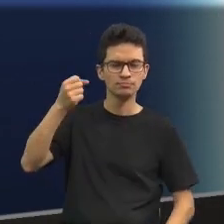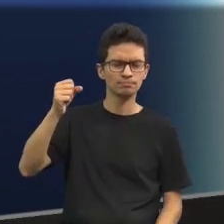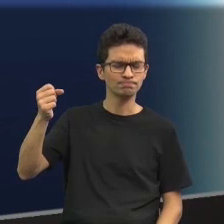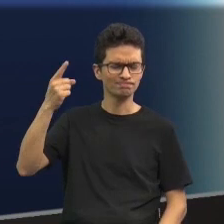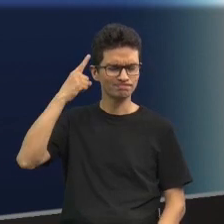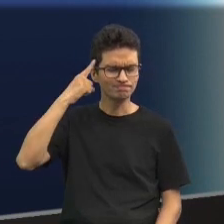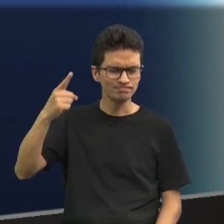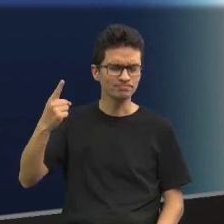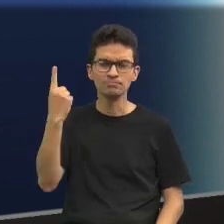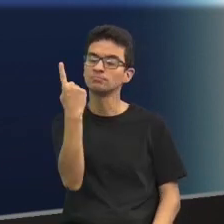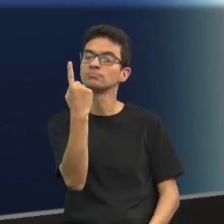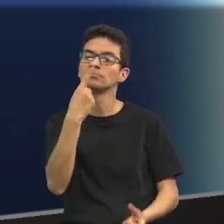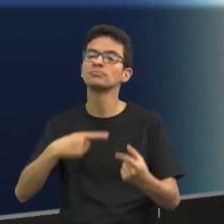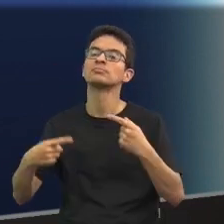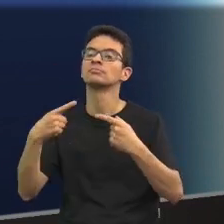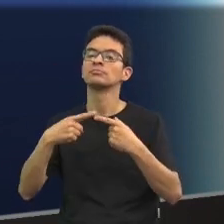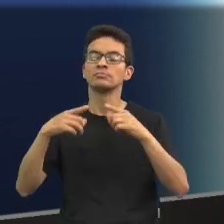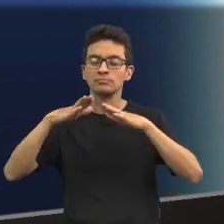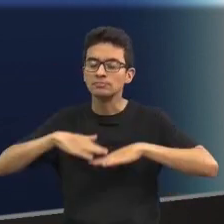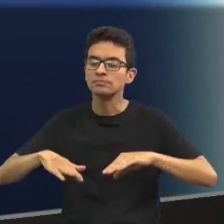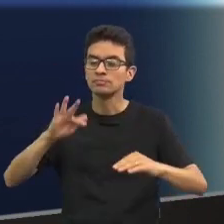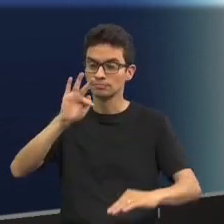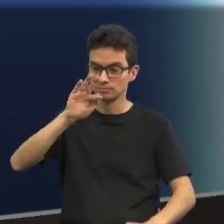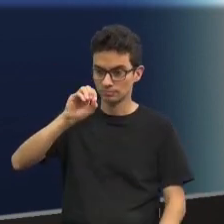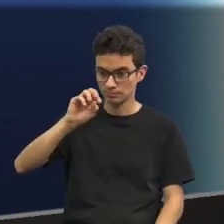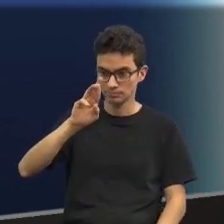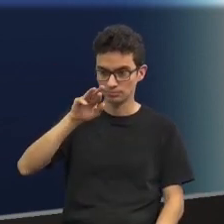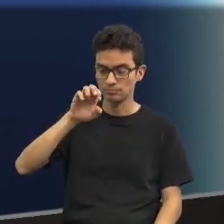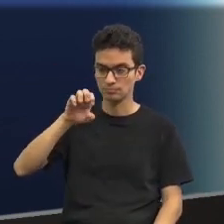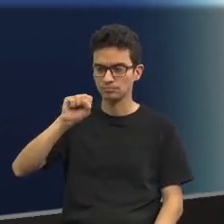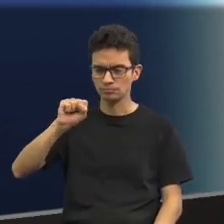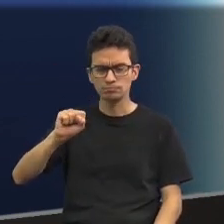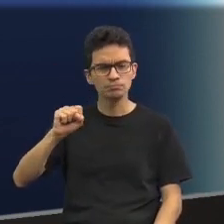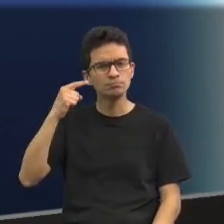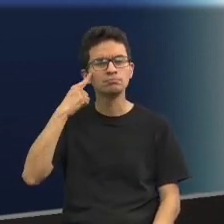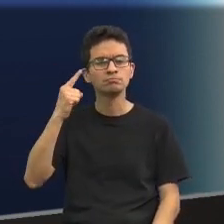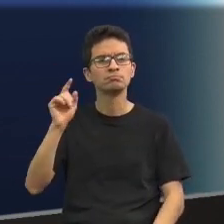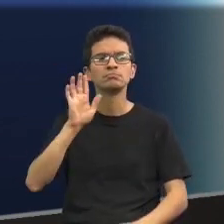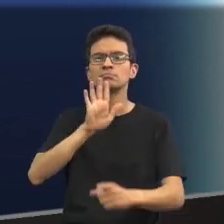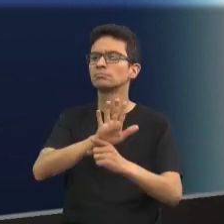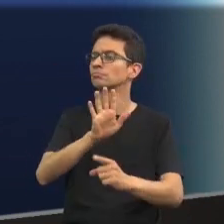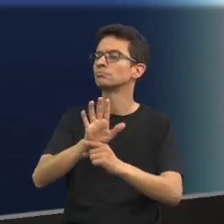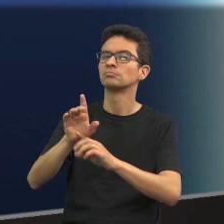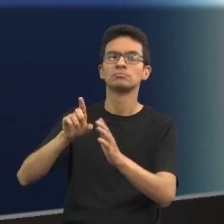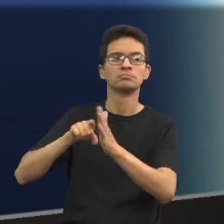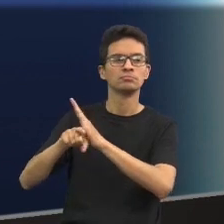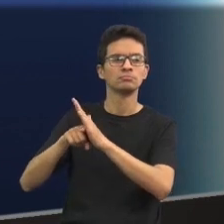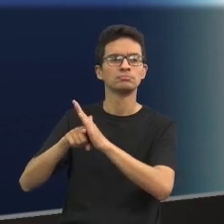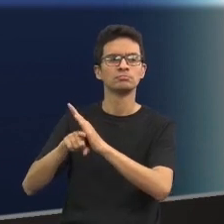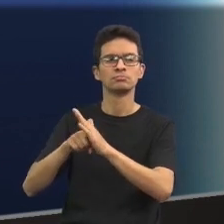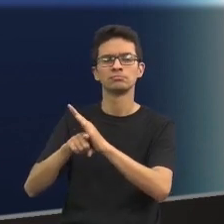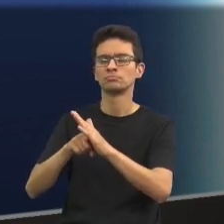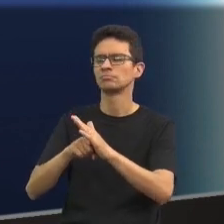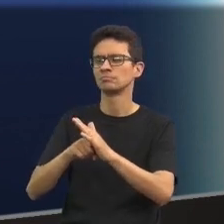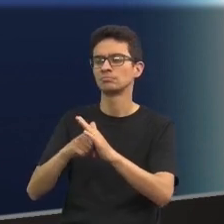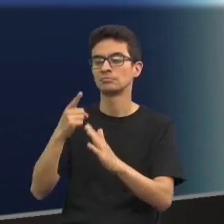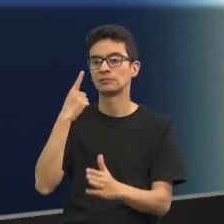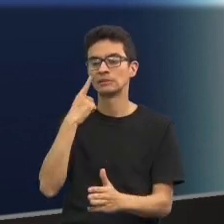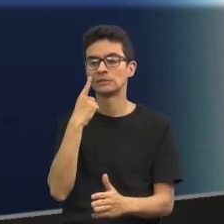uma das finalidades da ciência forense auxiliares ave investigações é a questão de cair uma gota de sangue